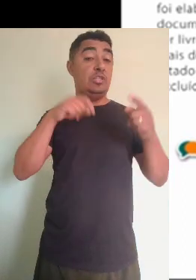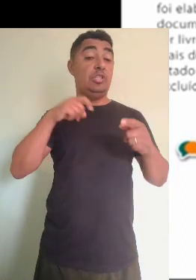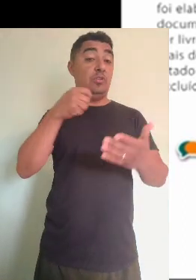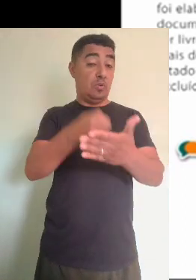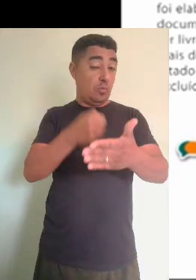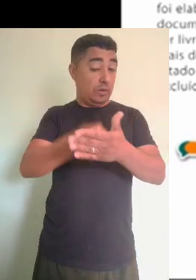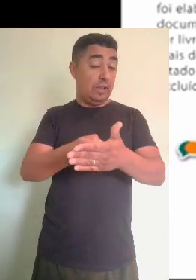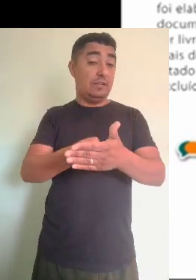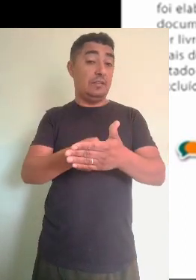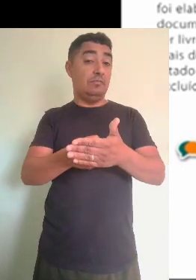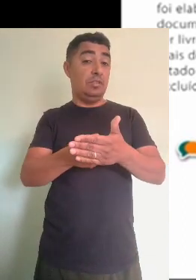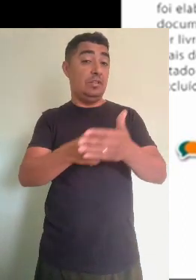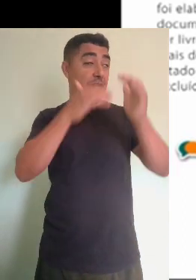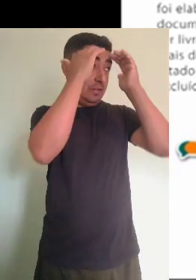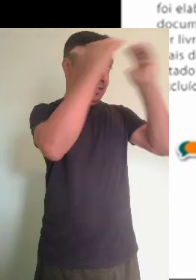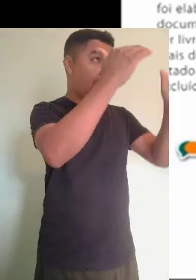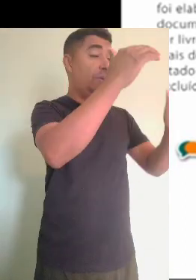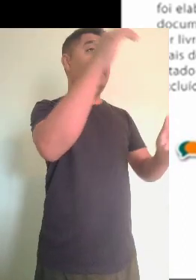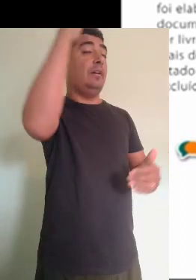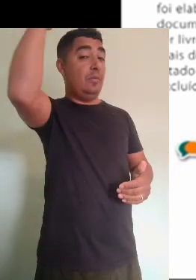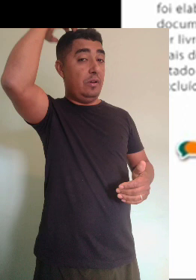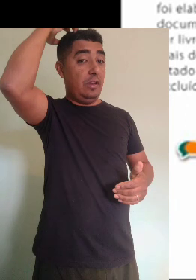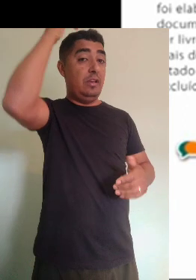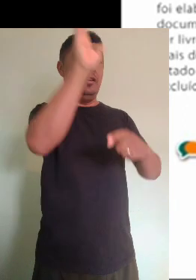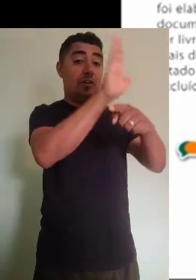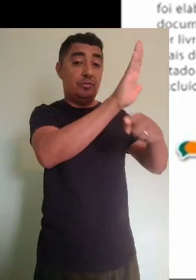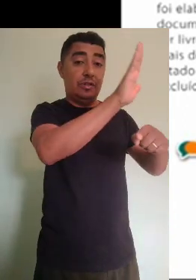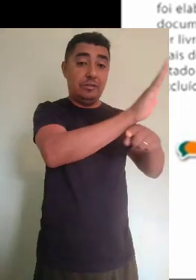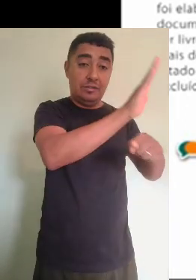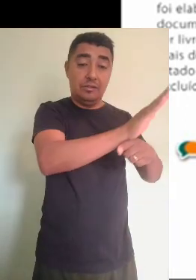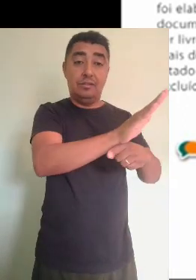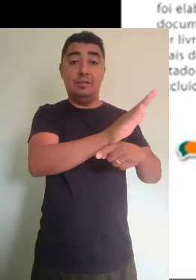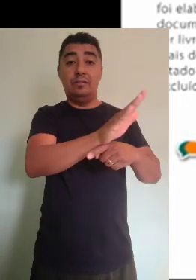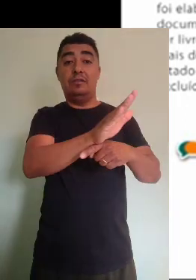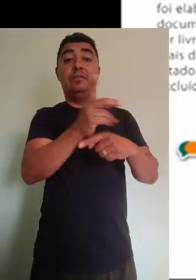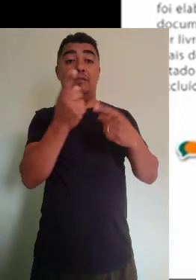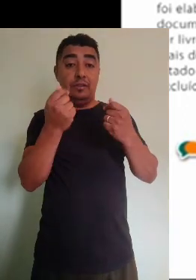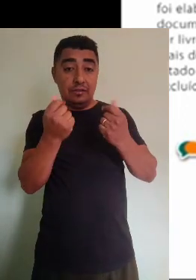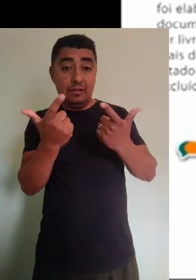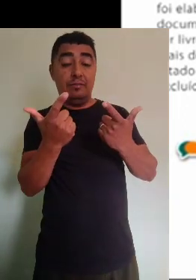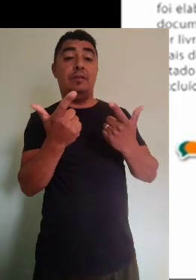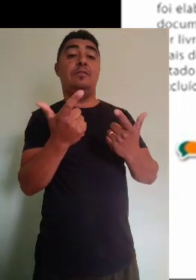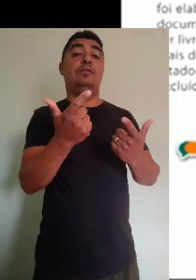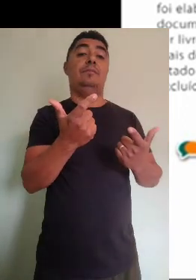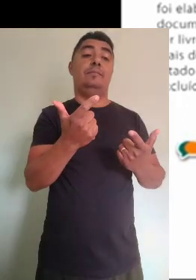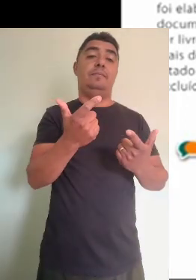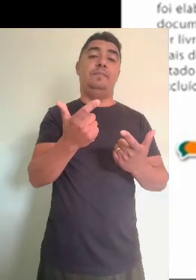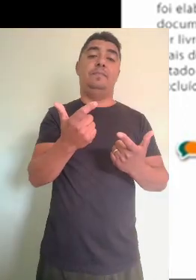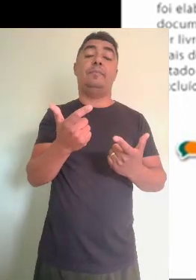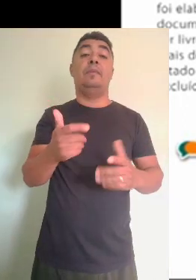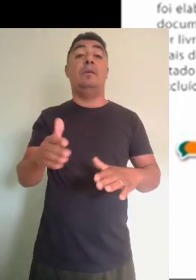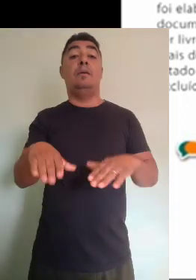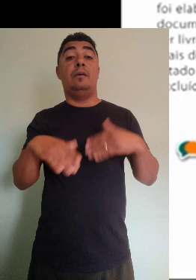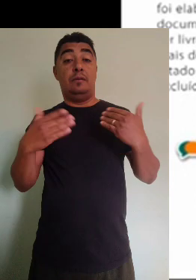homens e mulheres lutaram contra o poder do rei. Eles queriam melhores condições de vida e de trabalho, além